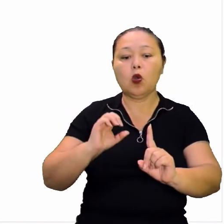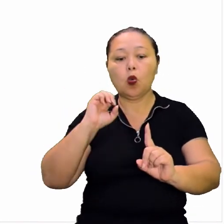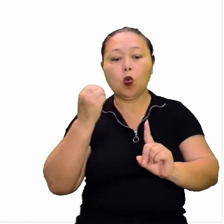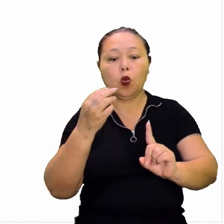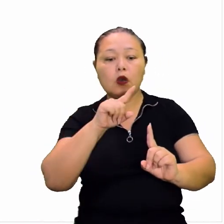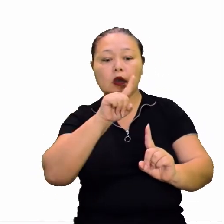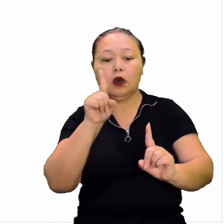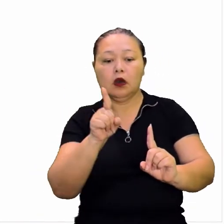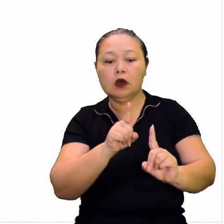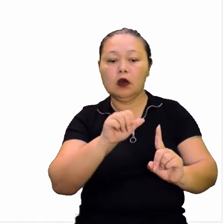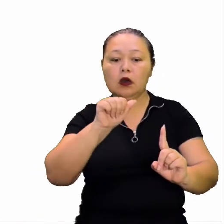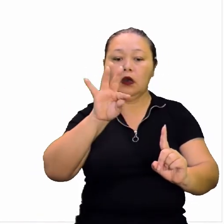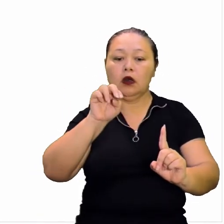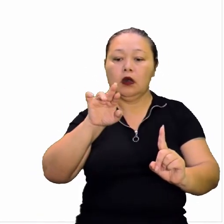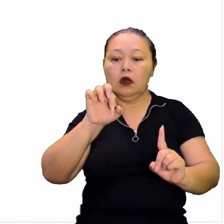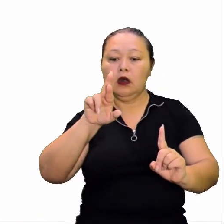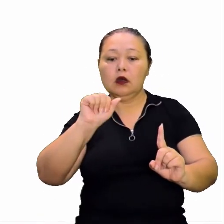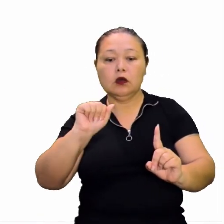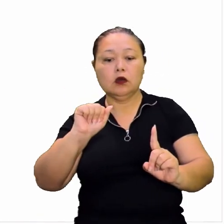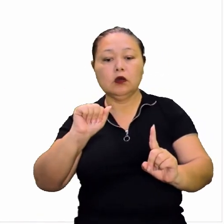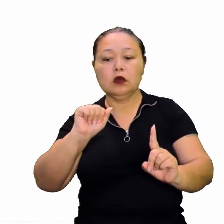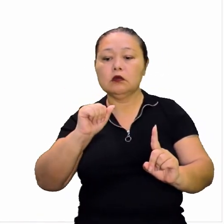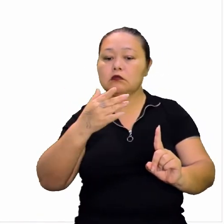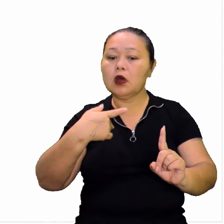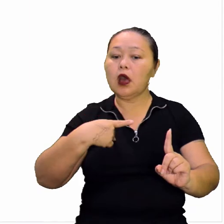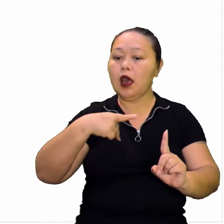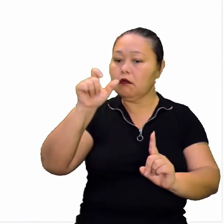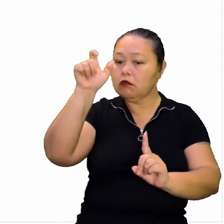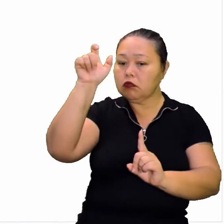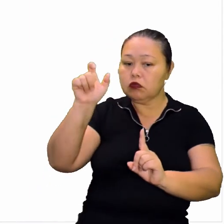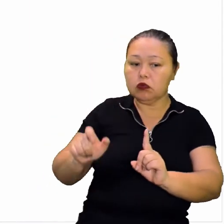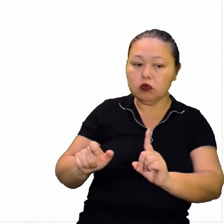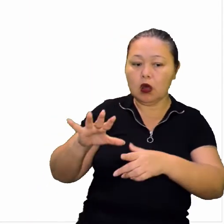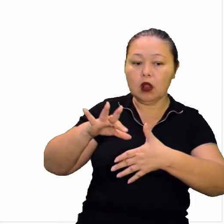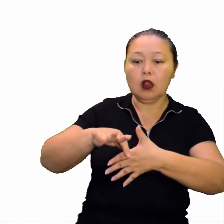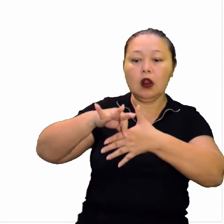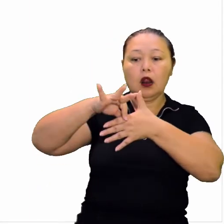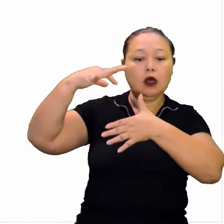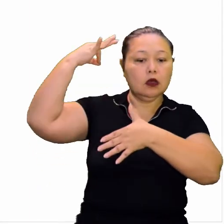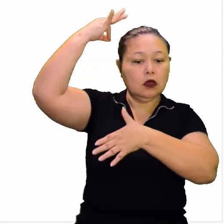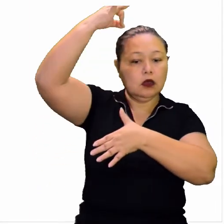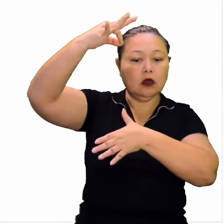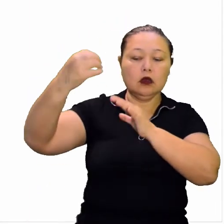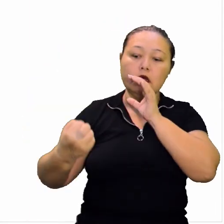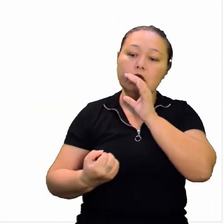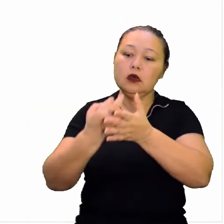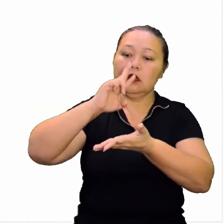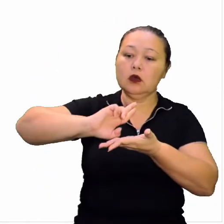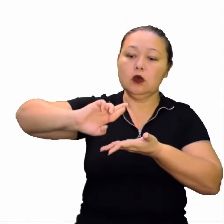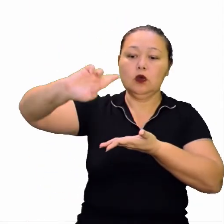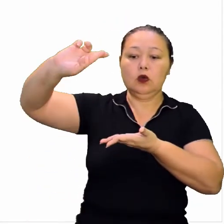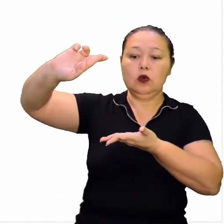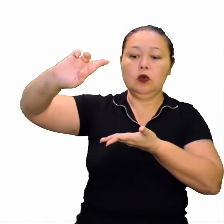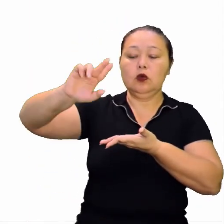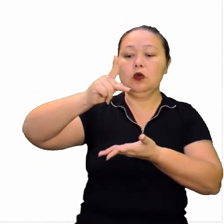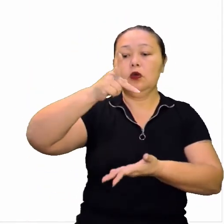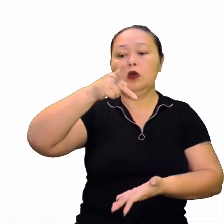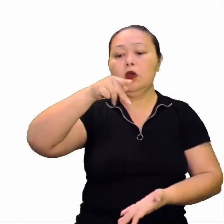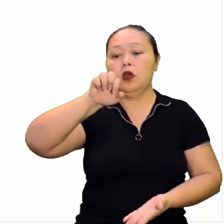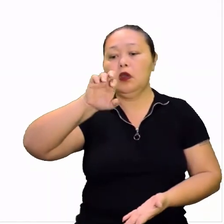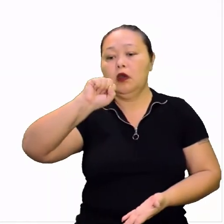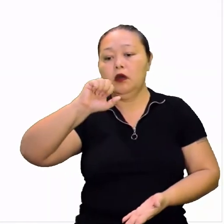ou Zaratustra, o profeta e líder espiritual, o criador da religião dos